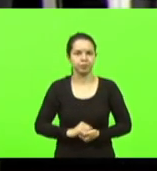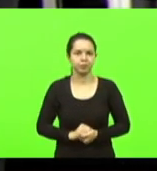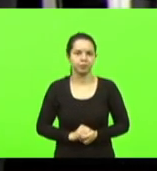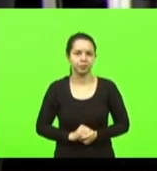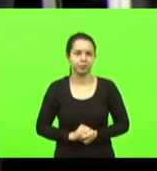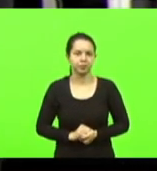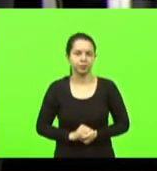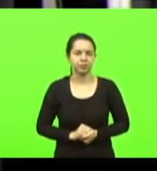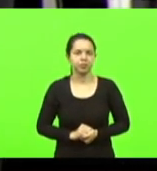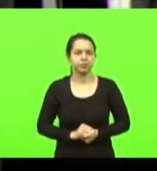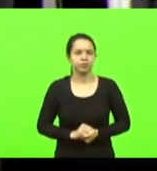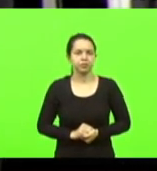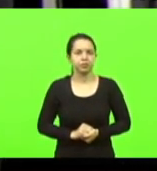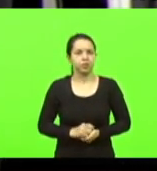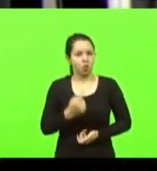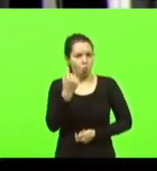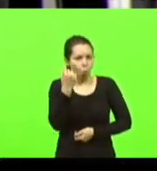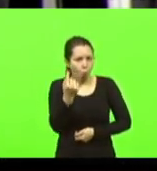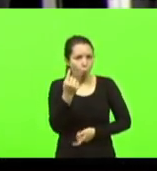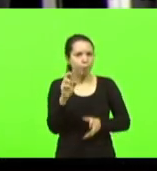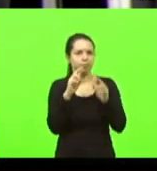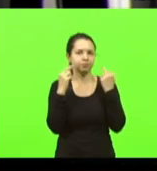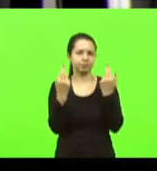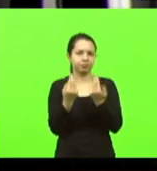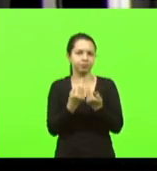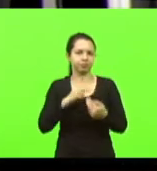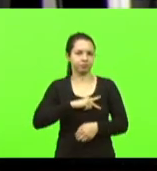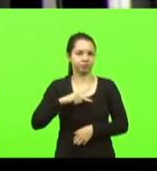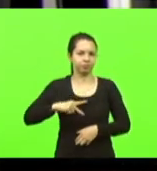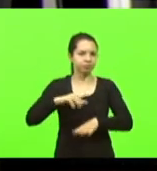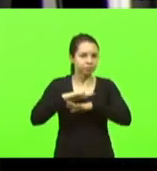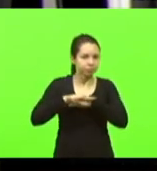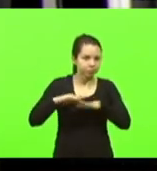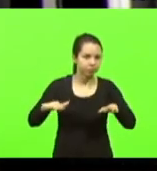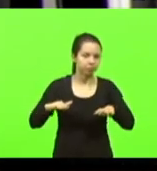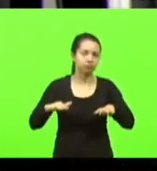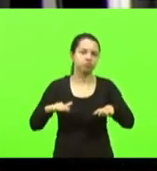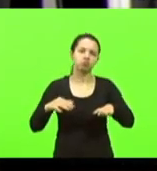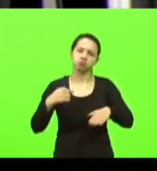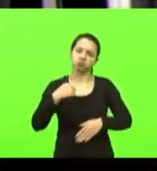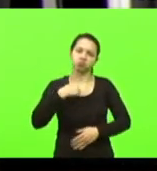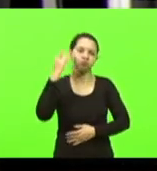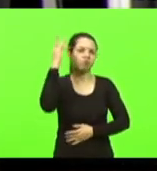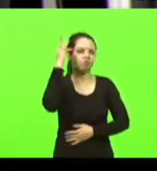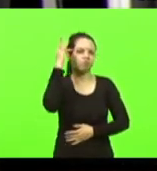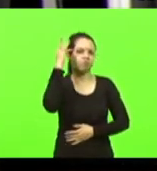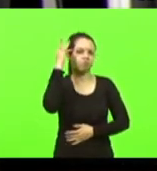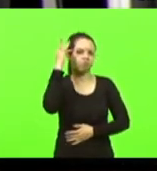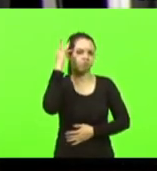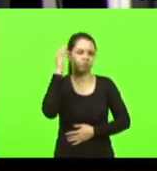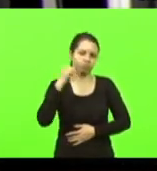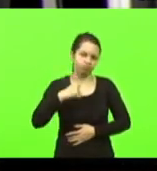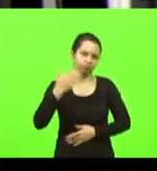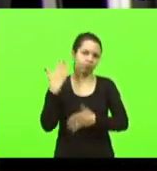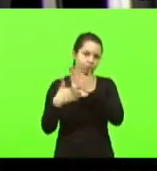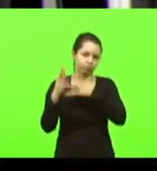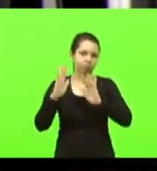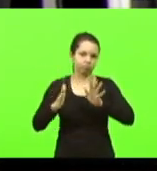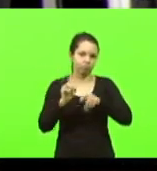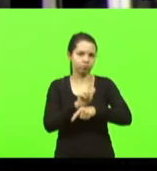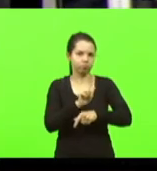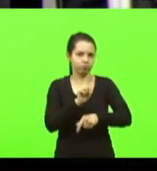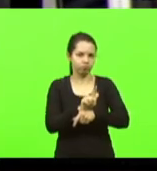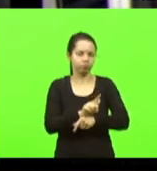eu ia ver apenas uma audiência pública oi para mim que já fui gestor